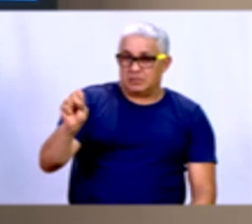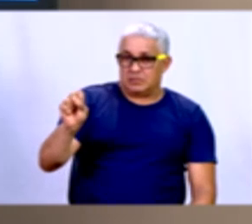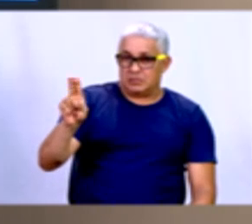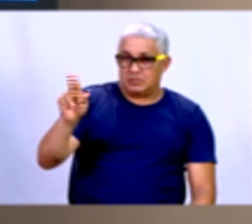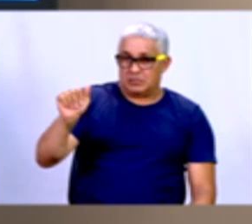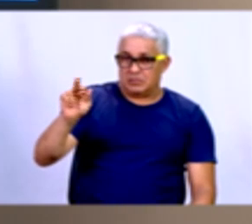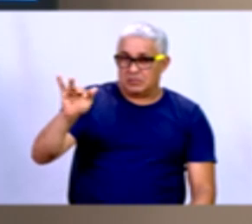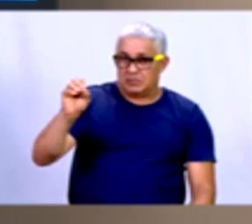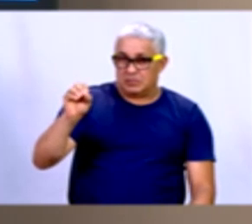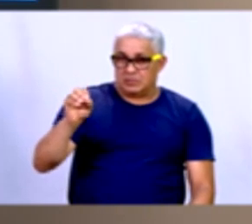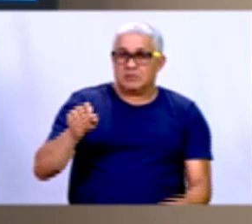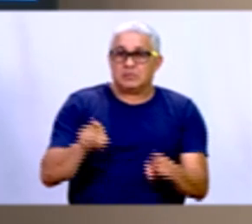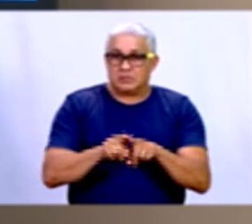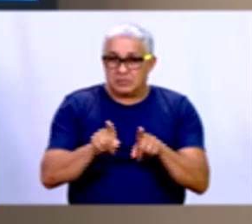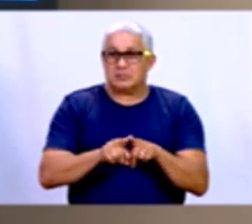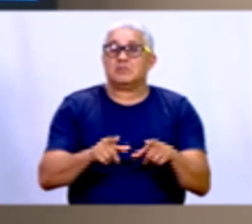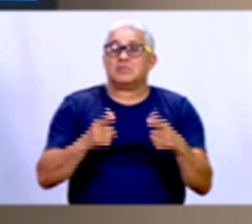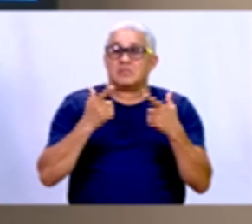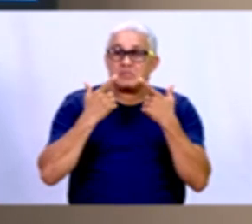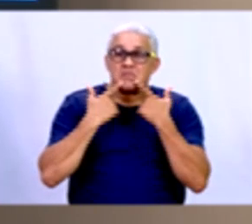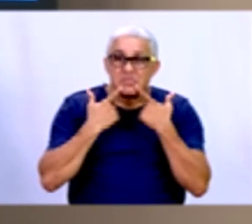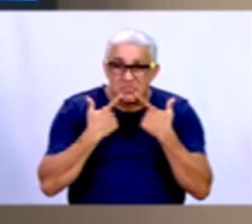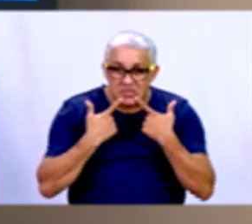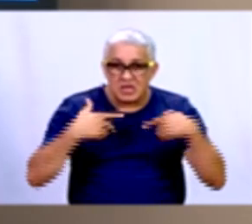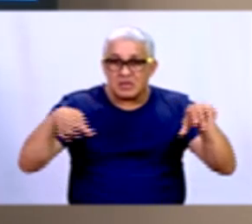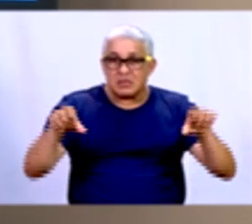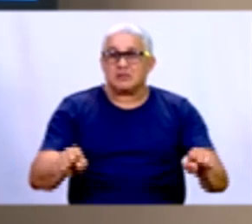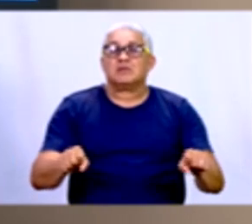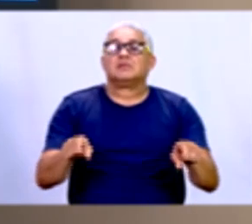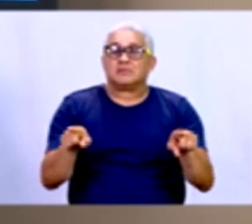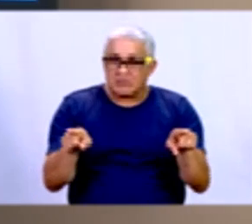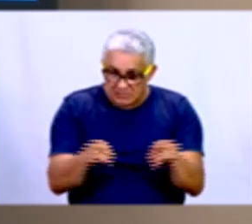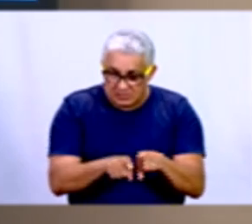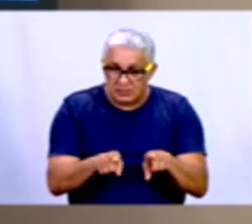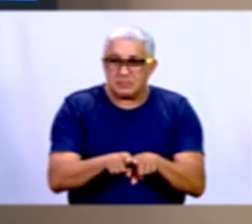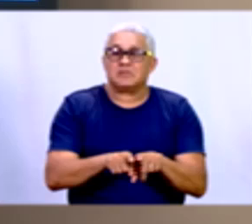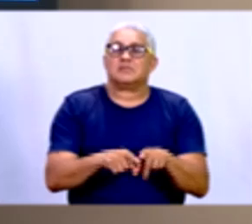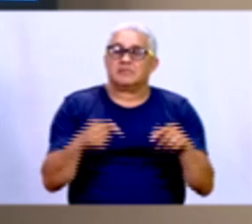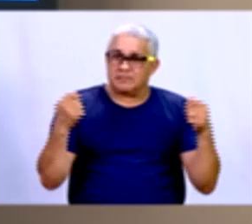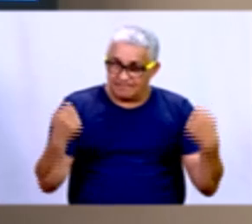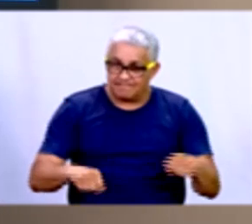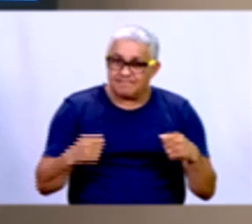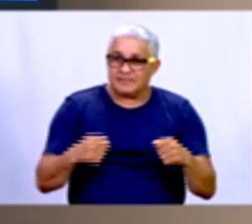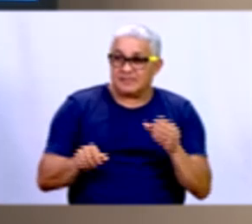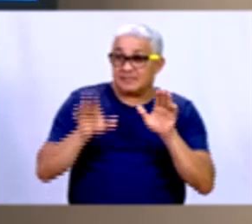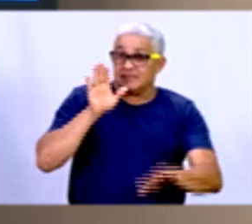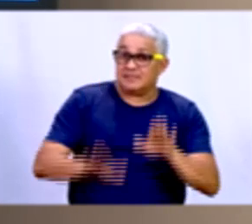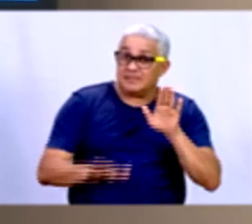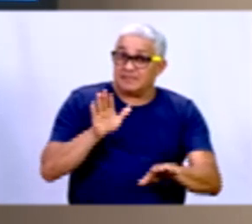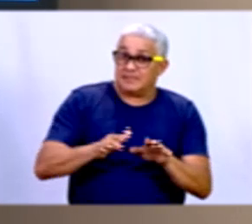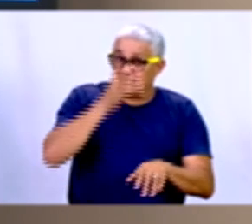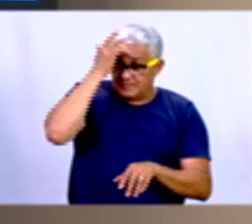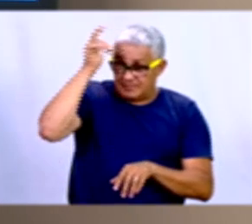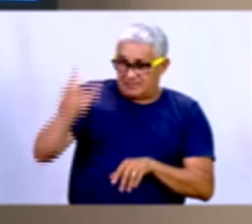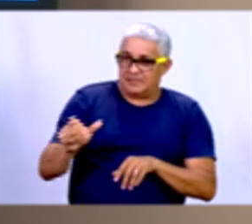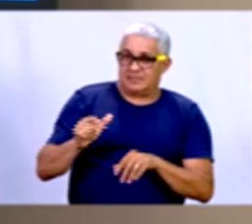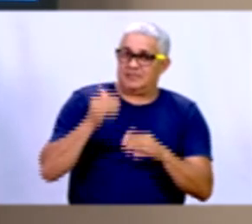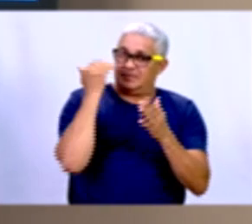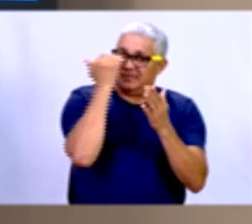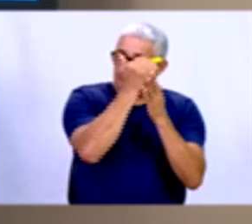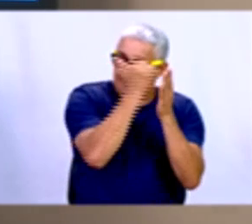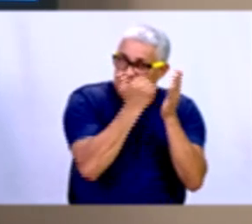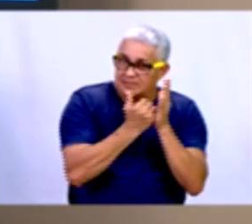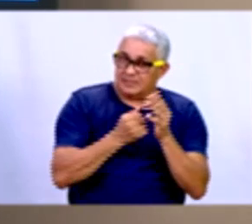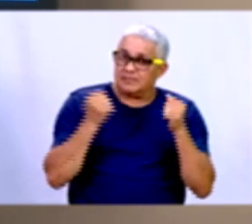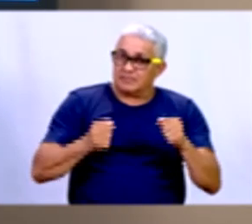Ela aborda fatores linguísticos. Fator linguístico é muito importante porque dependendo de para quem você está desenvolvendo esse sistema, ele pode